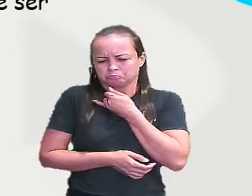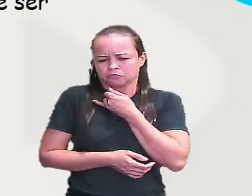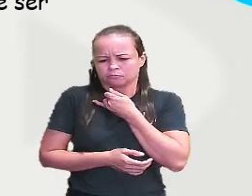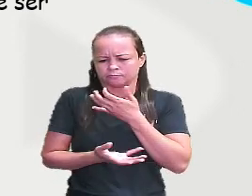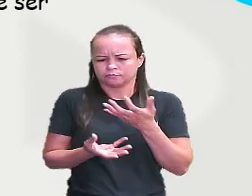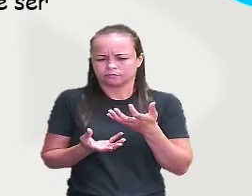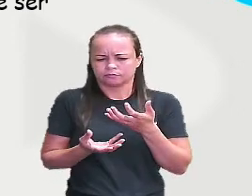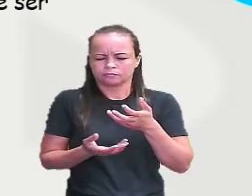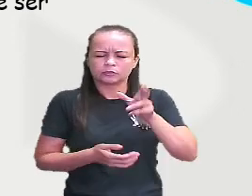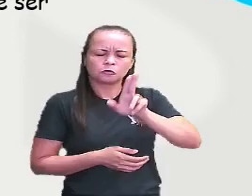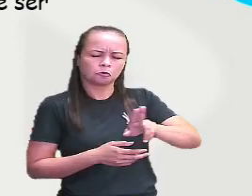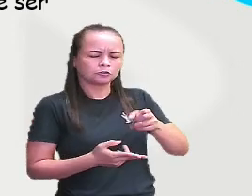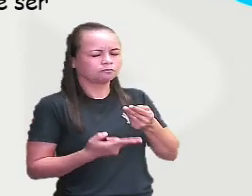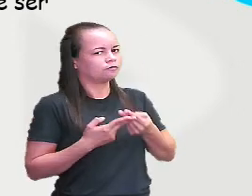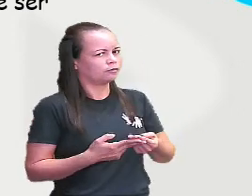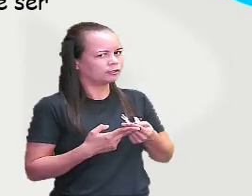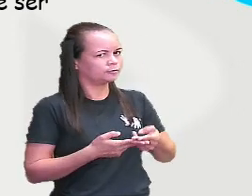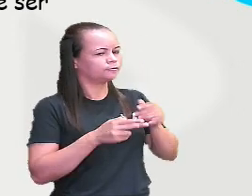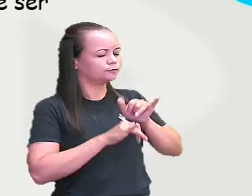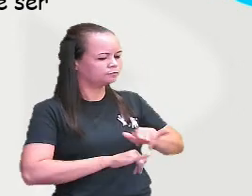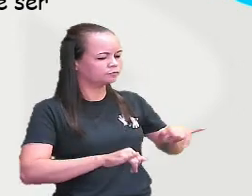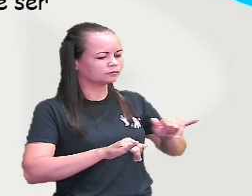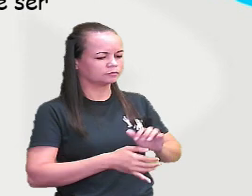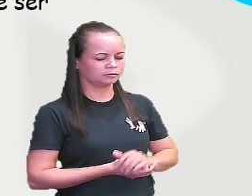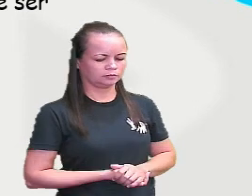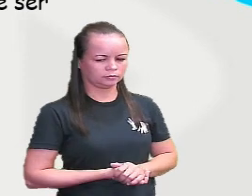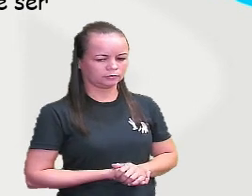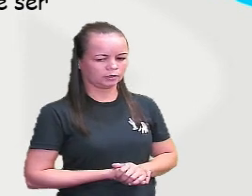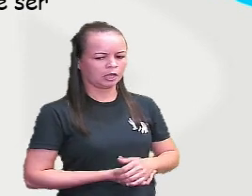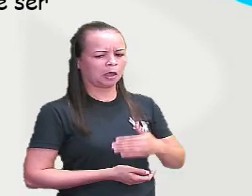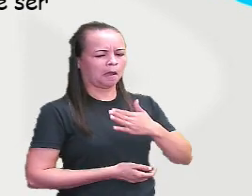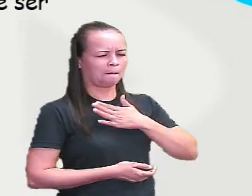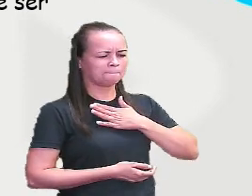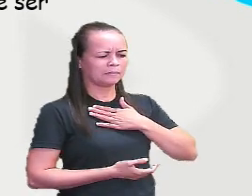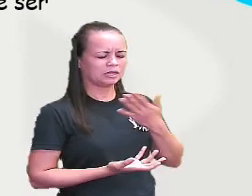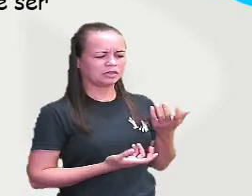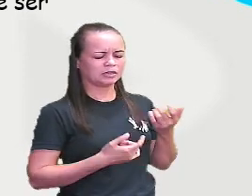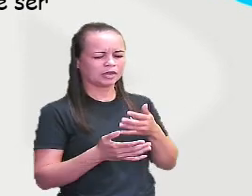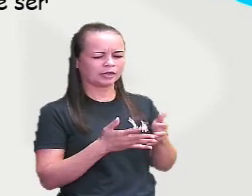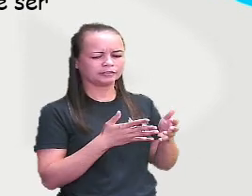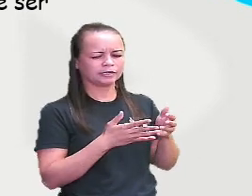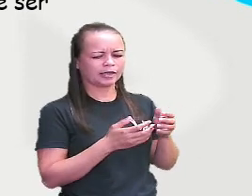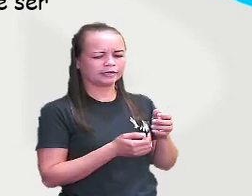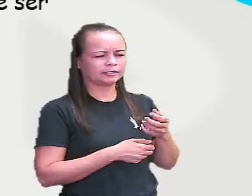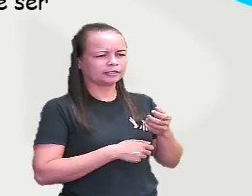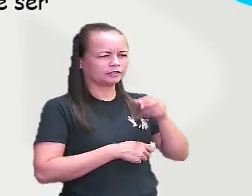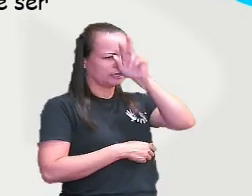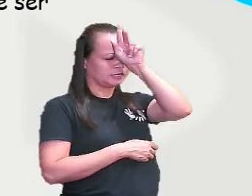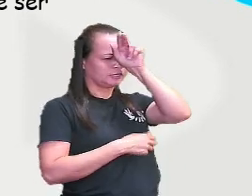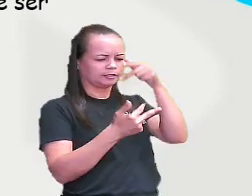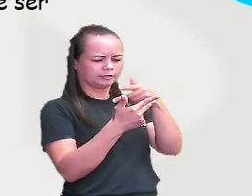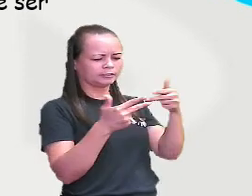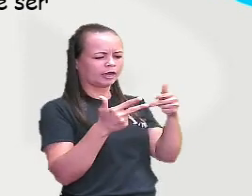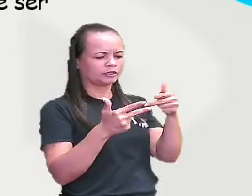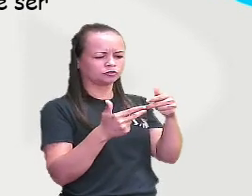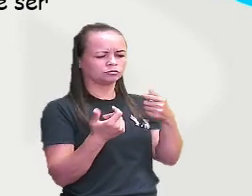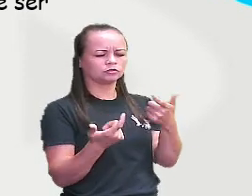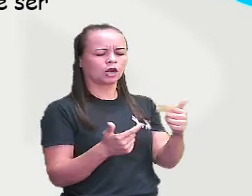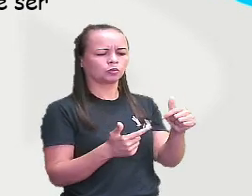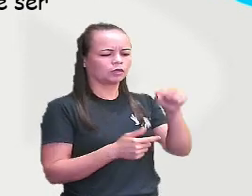Usei toda a minha paciência para dizer: minha dieta de insetos não tem moscas ou abelhas, só